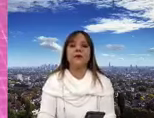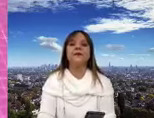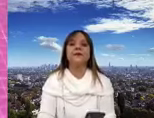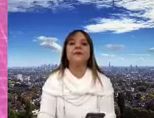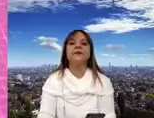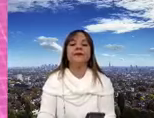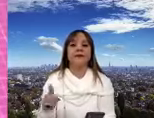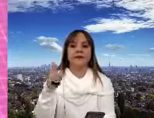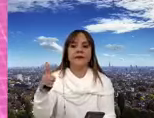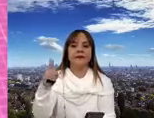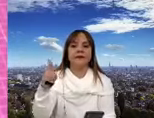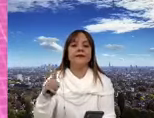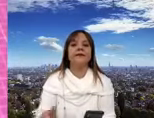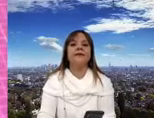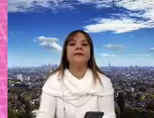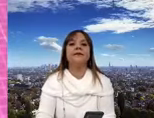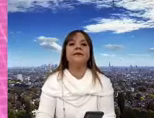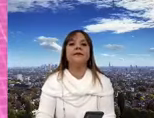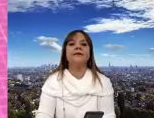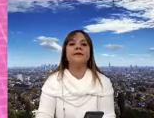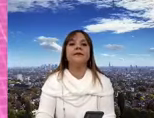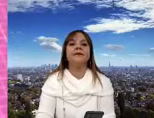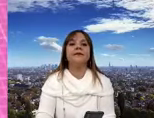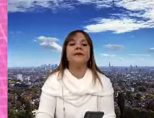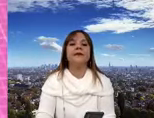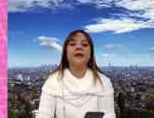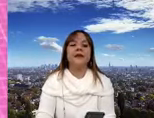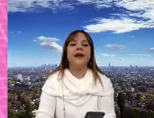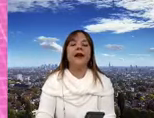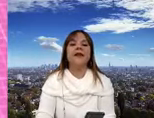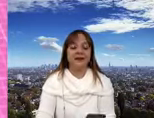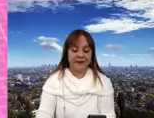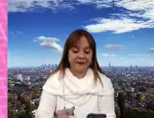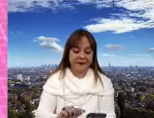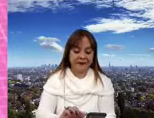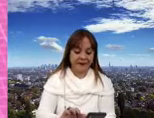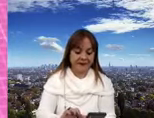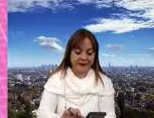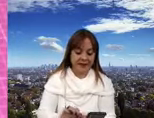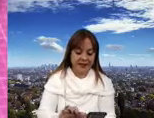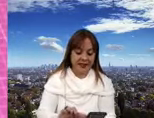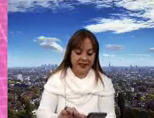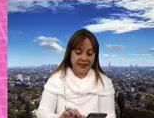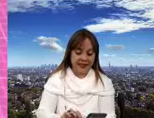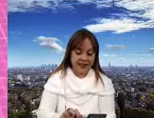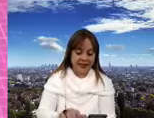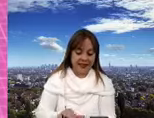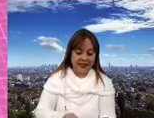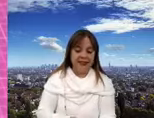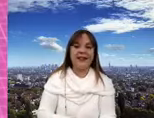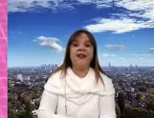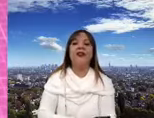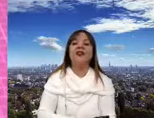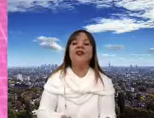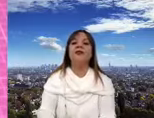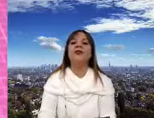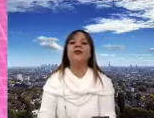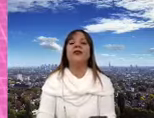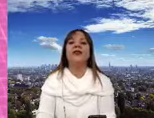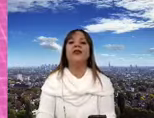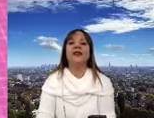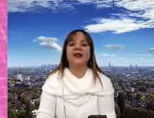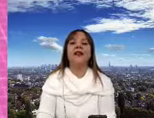vendo? Desenha menor e corta aqui por dentro. Aí eu já trouxe cortado para a gente adiantar, ó, tá vendo? Ótimo. Cortei.